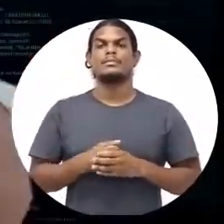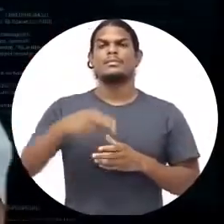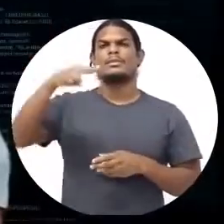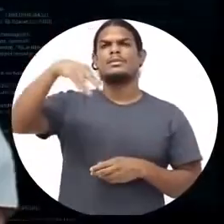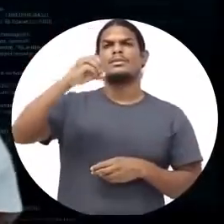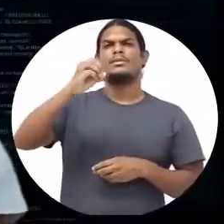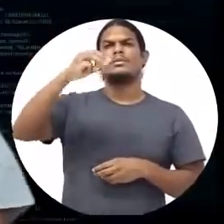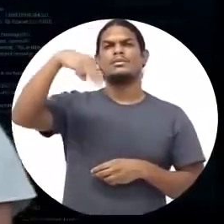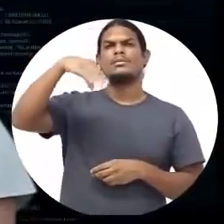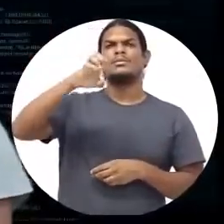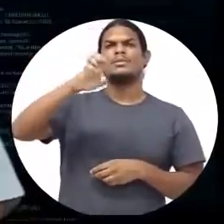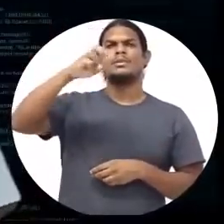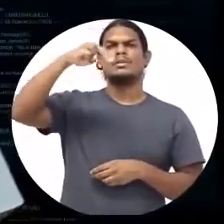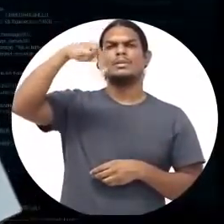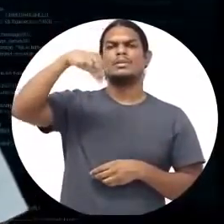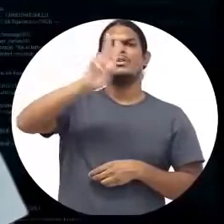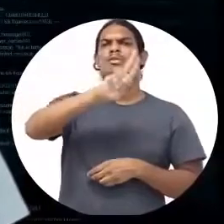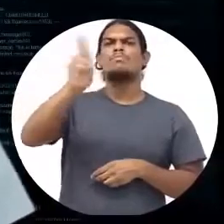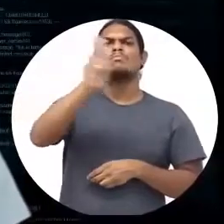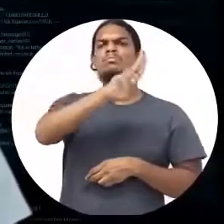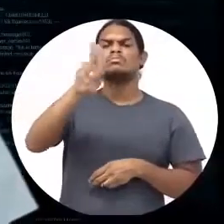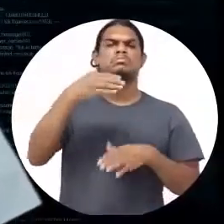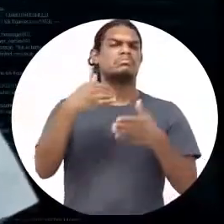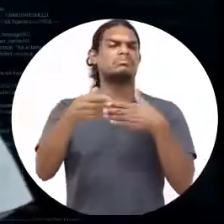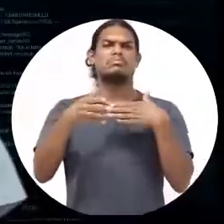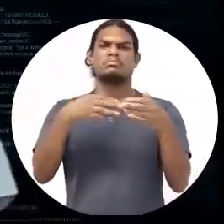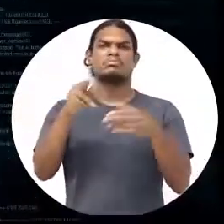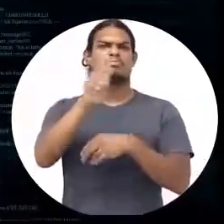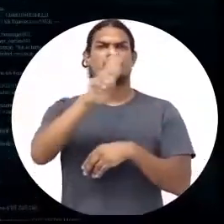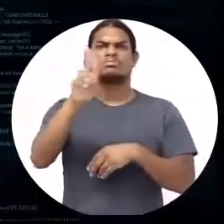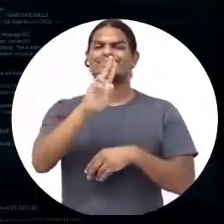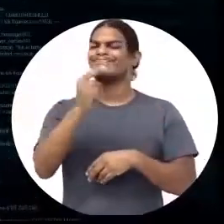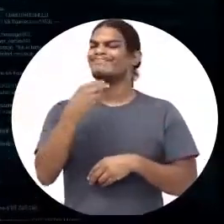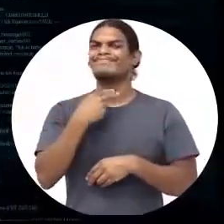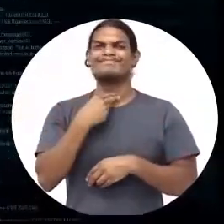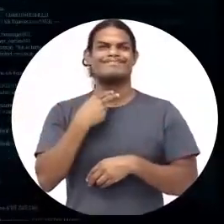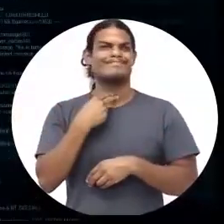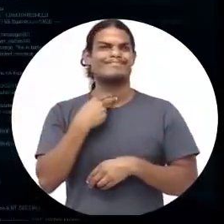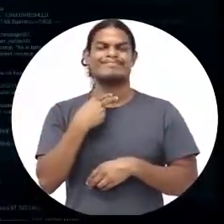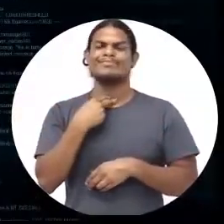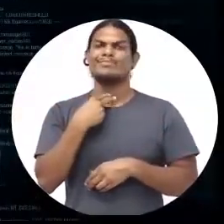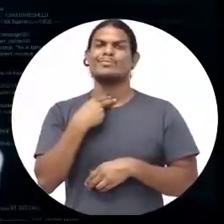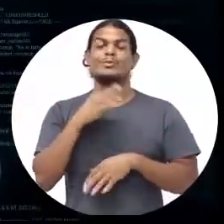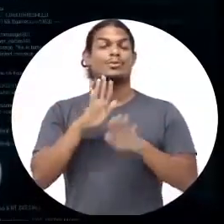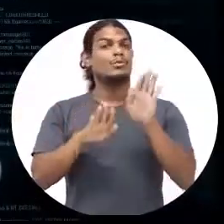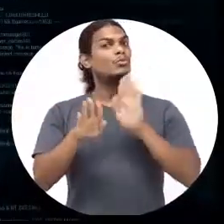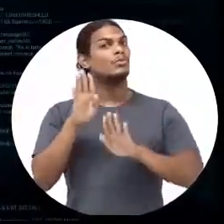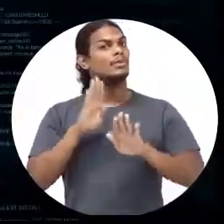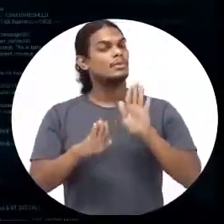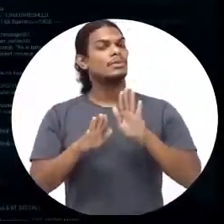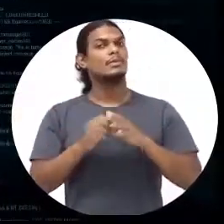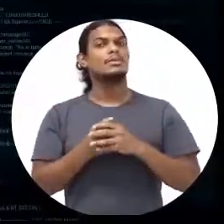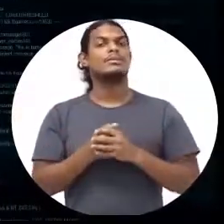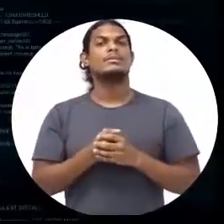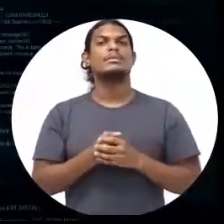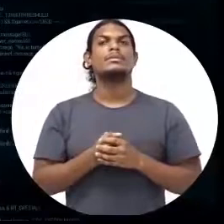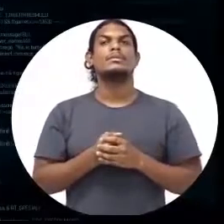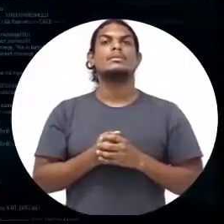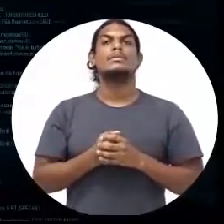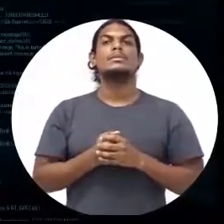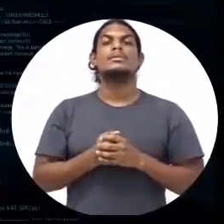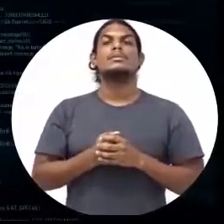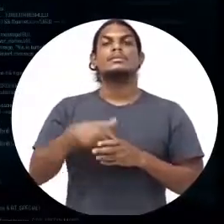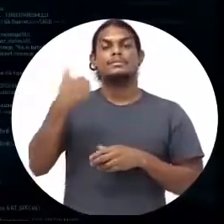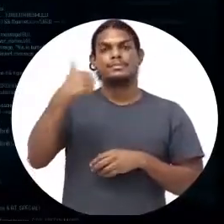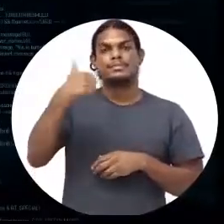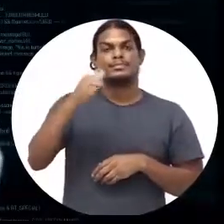arquivos HTML. Você pode colocar qualquer nome? Não. É uma outra atenção que você deve ter. A primeira coisa que você não